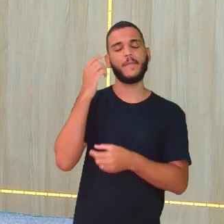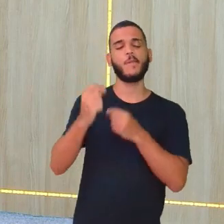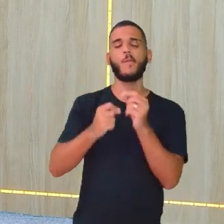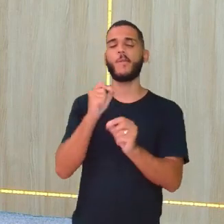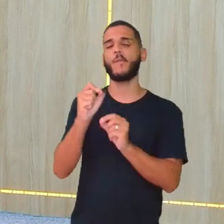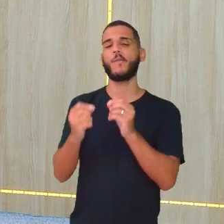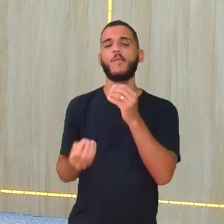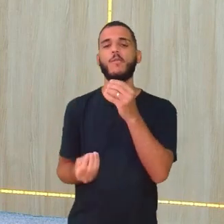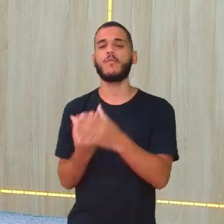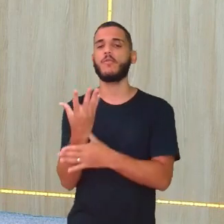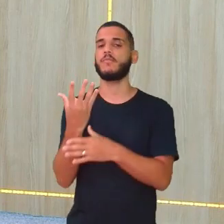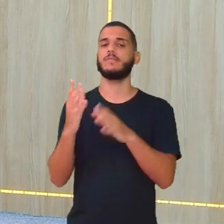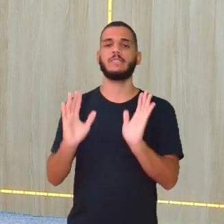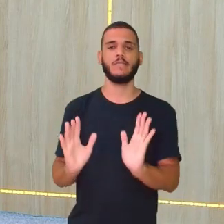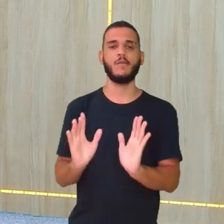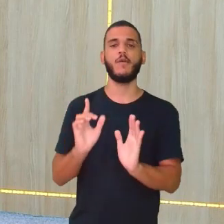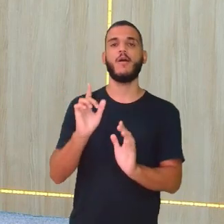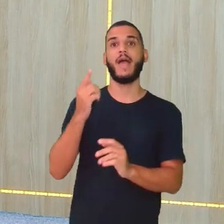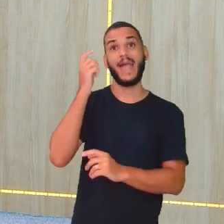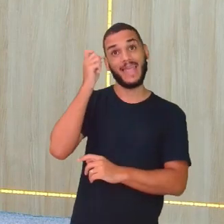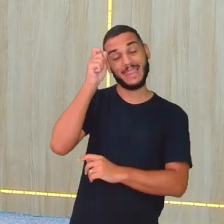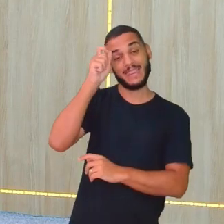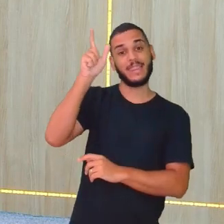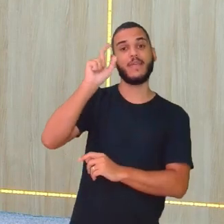surgiu essa ideia do Sertão Sem Nó.